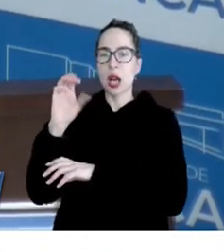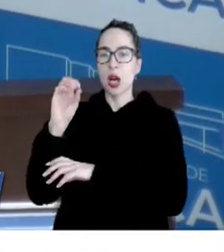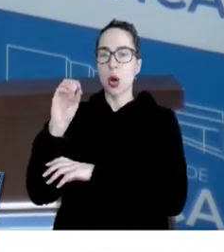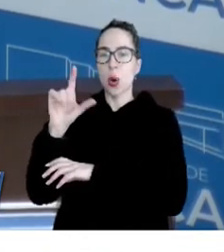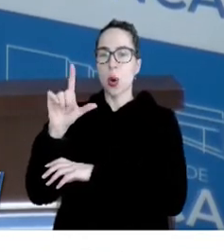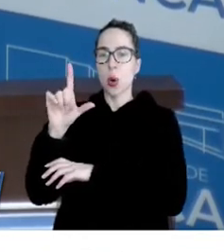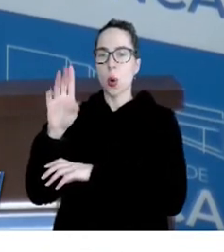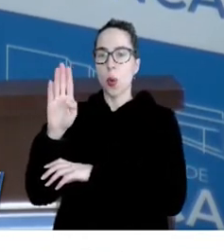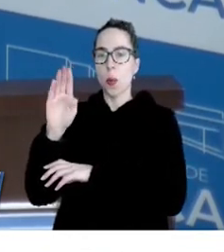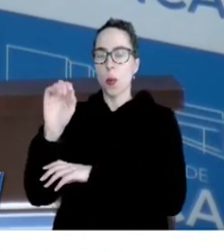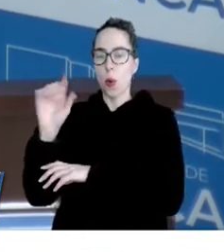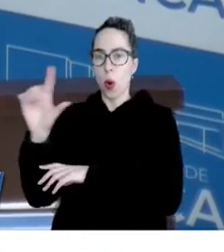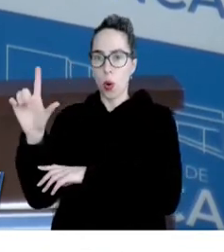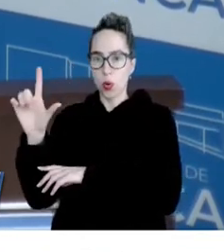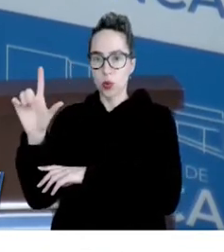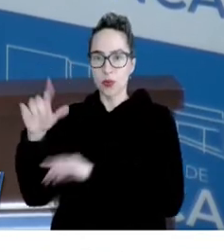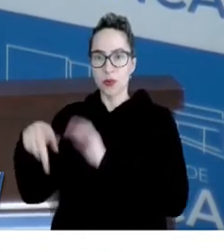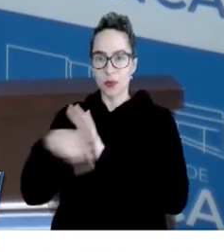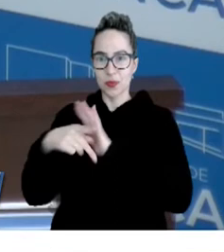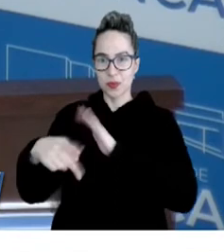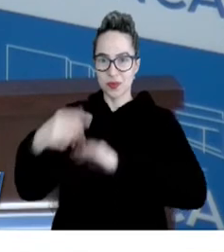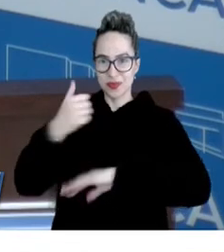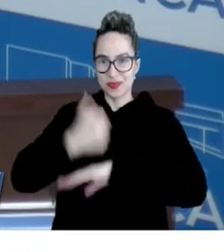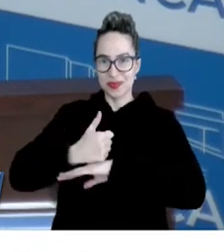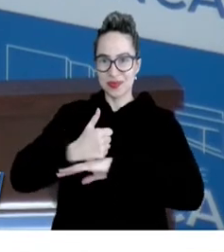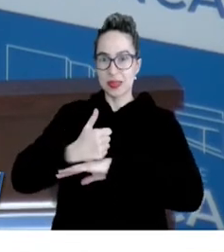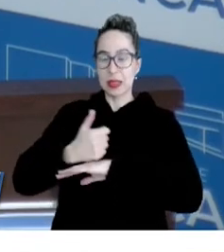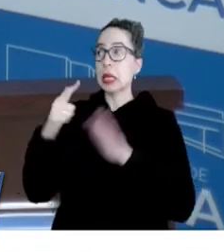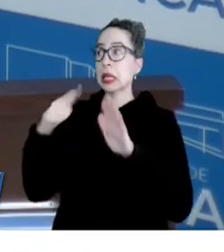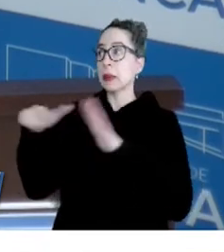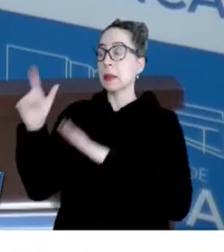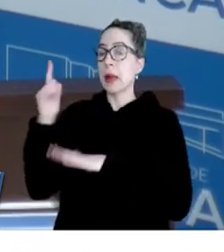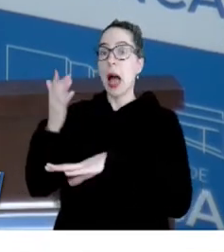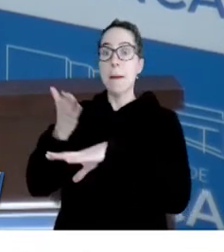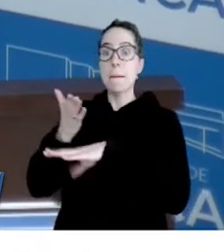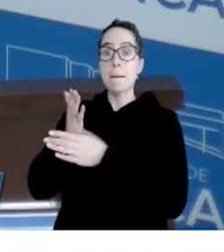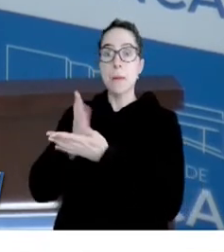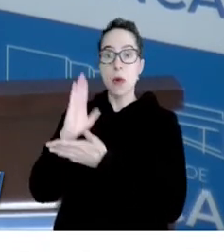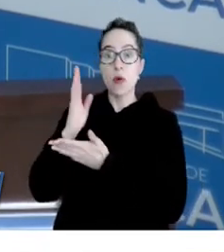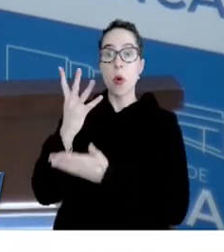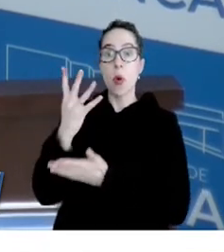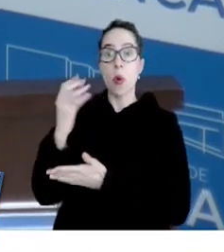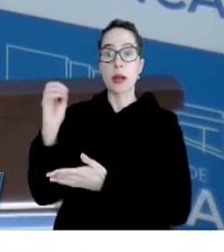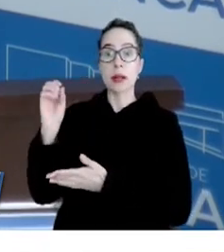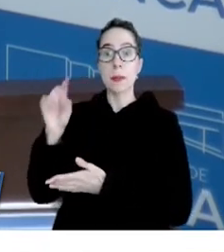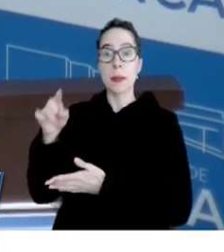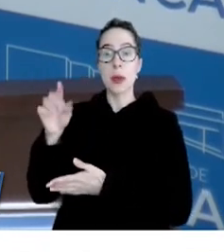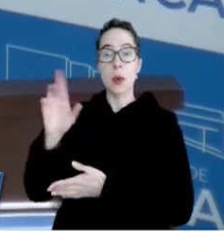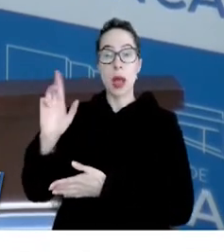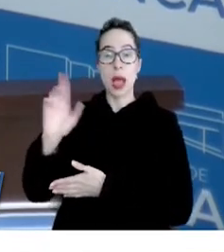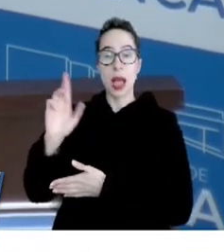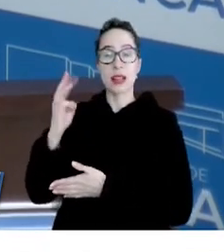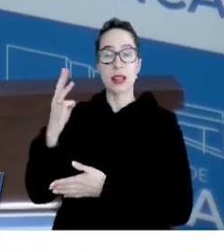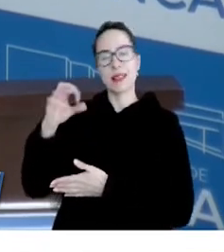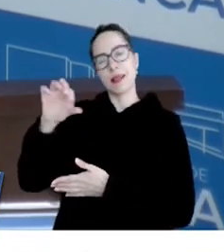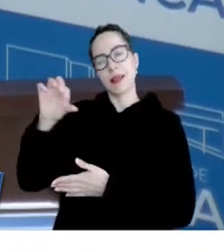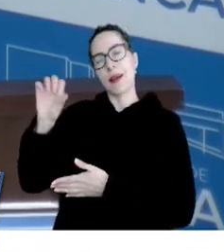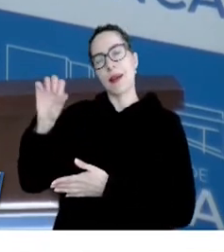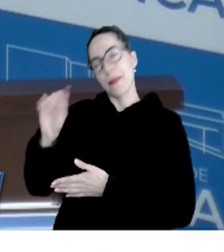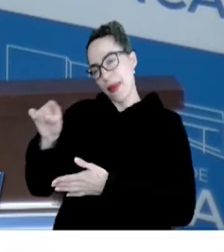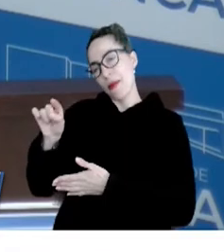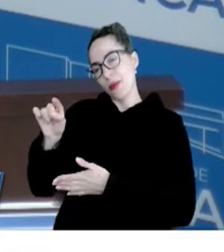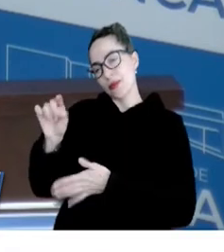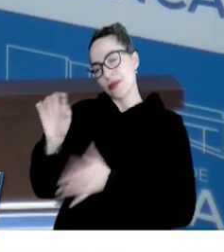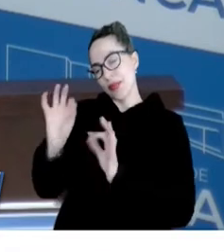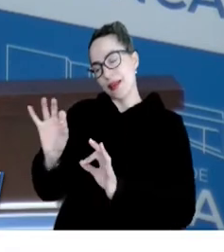Semana passada aprovamos R$ 400 mil, R$ 399 mil, para ser mais exato, para a